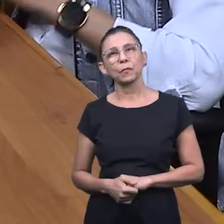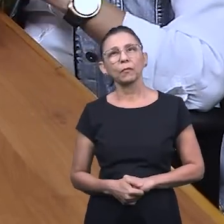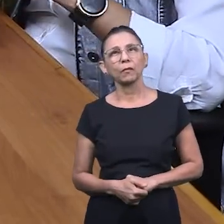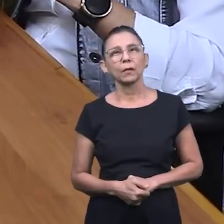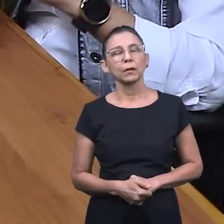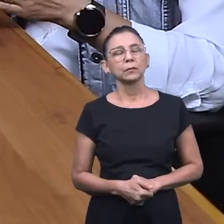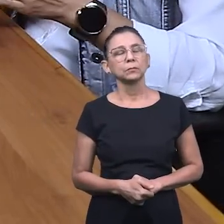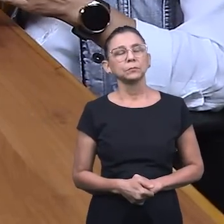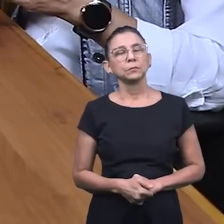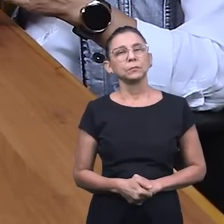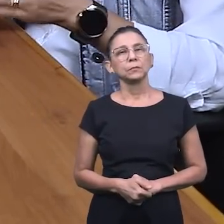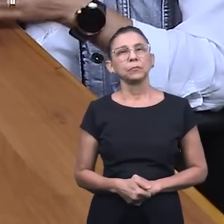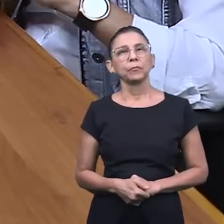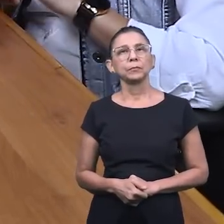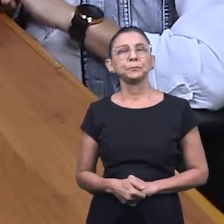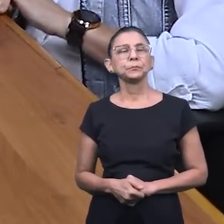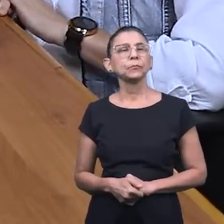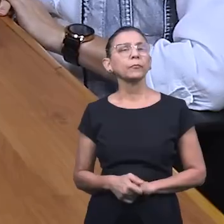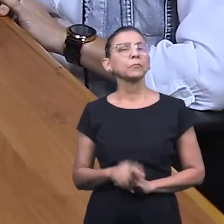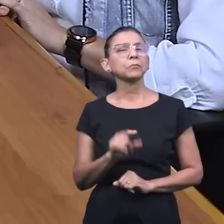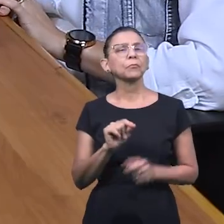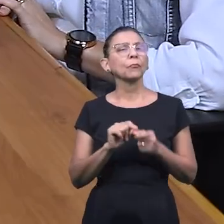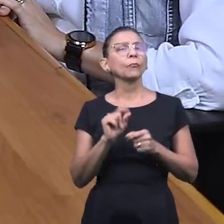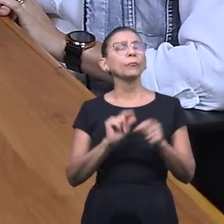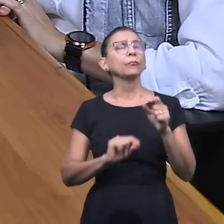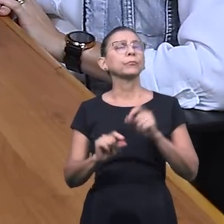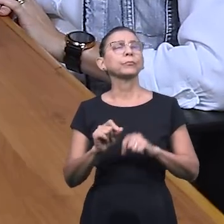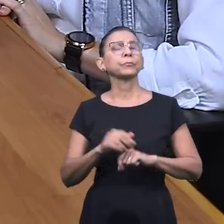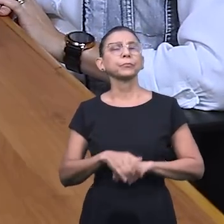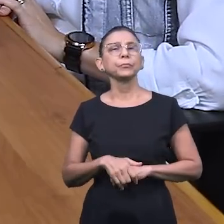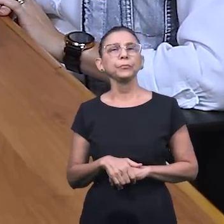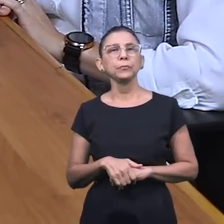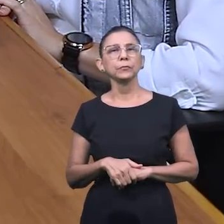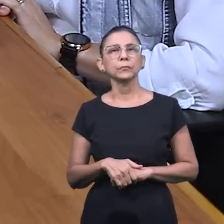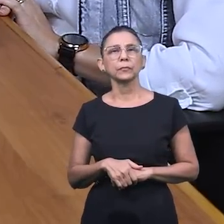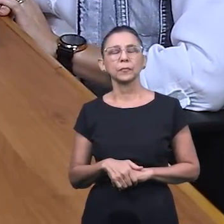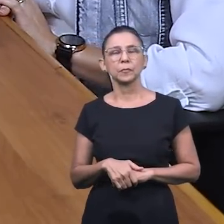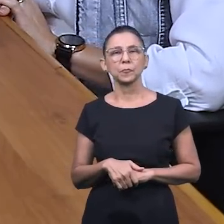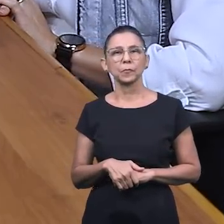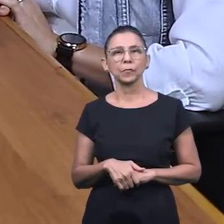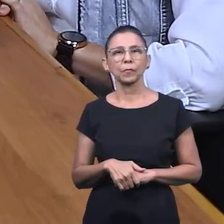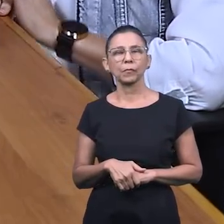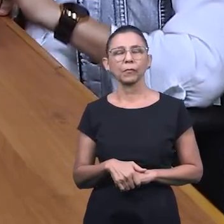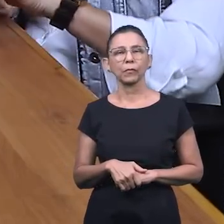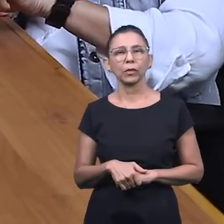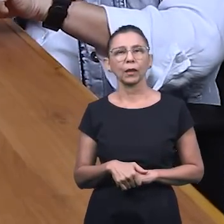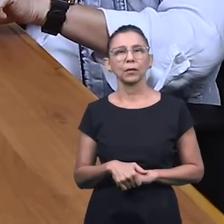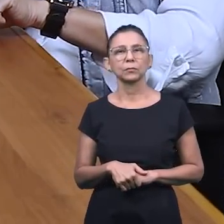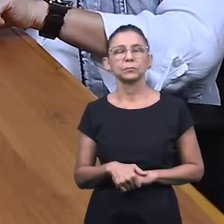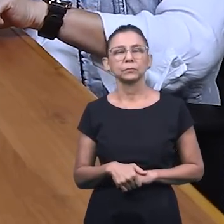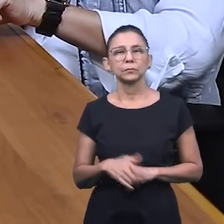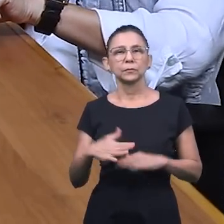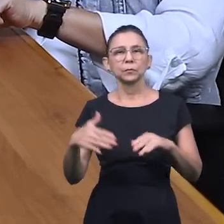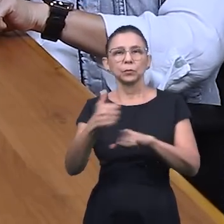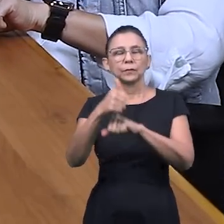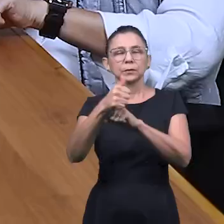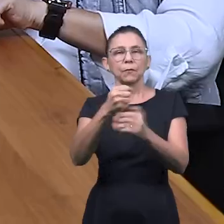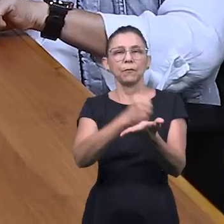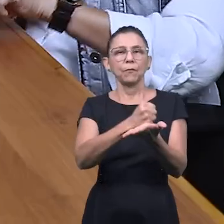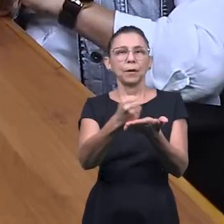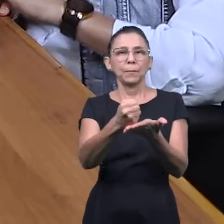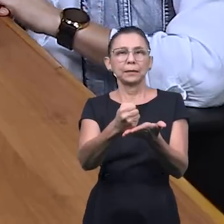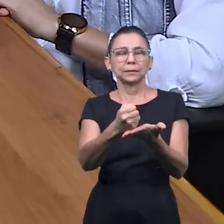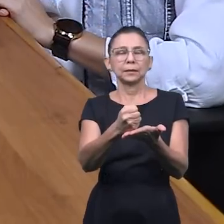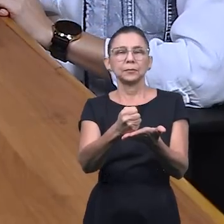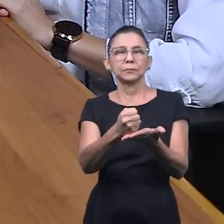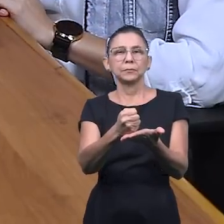Amazônia, você foi e você atuou em que área ali na missão? Eu fui como farmacêutica. Lá nós atuamos na profissão